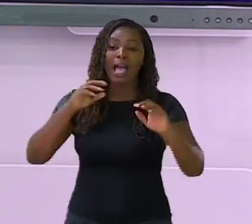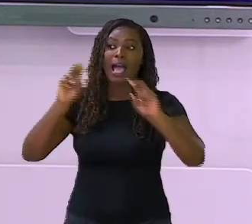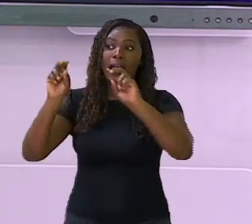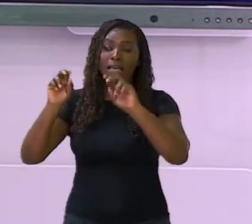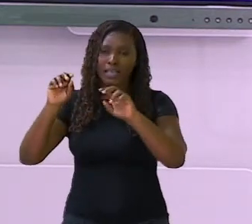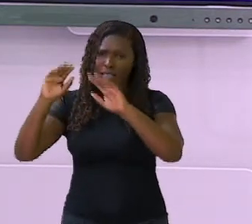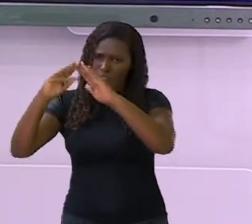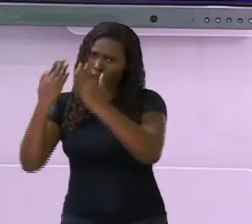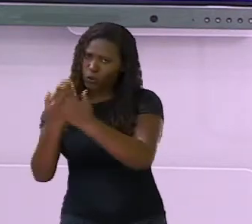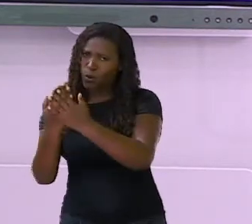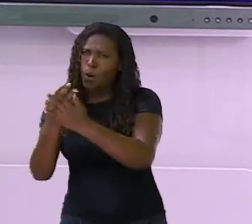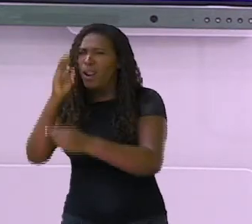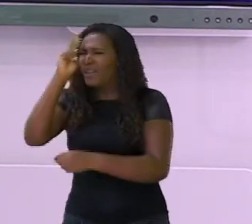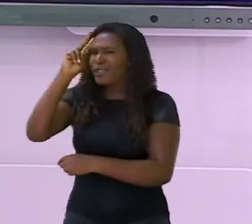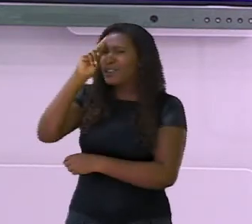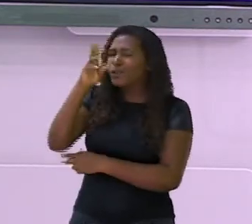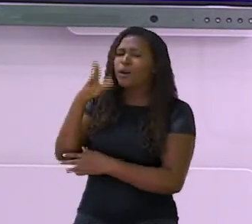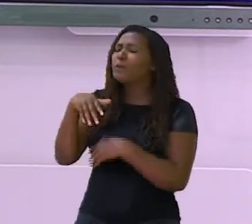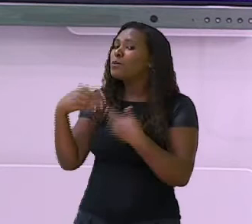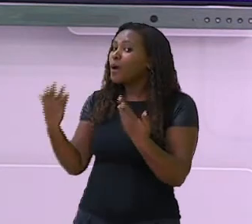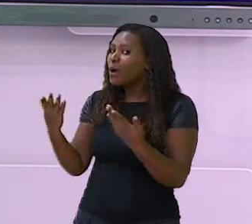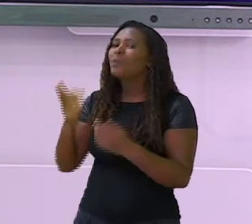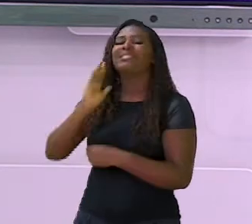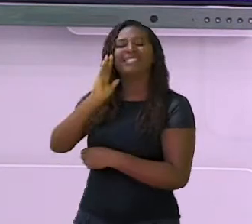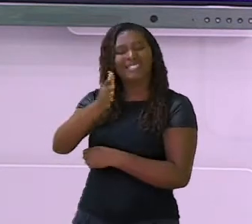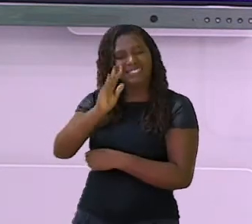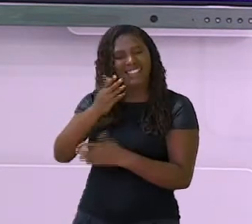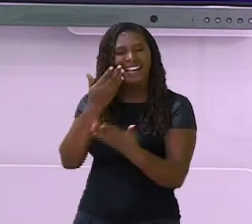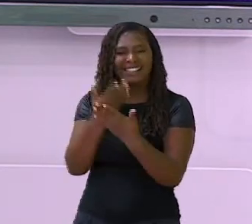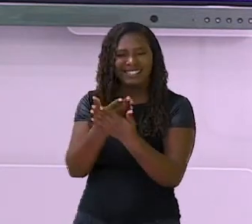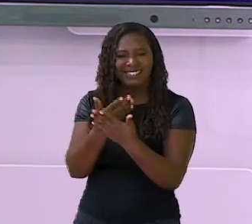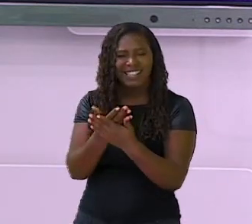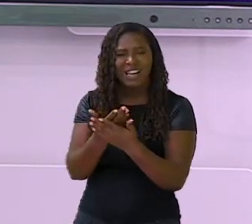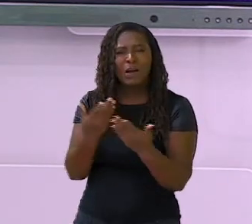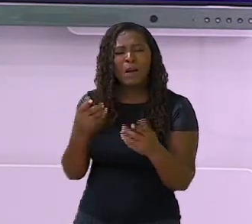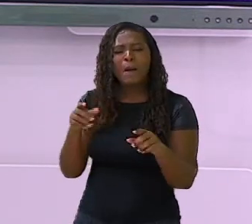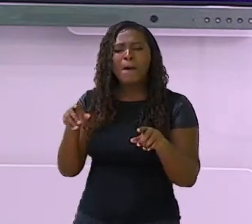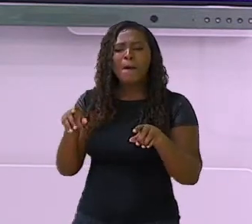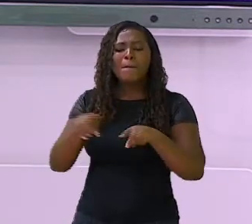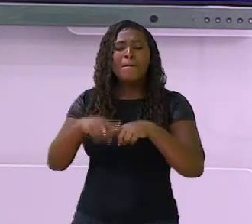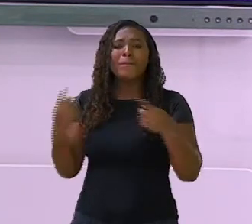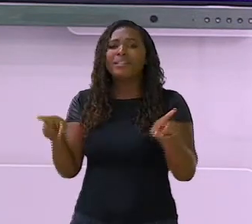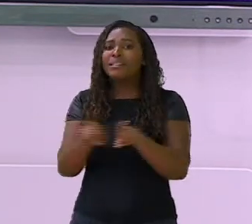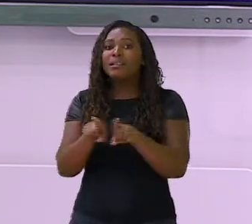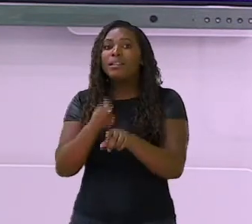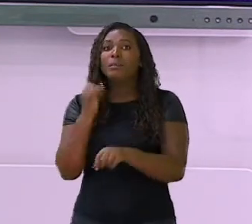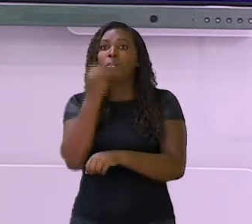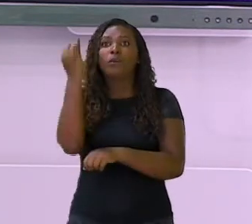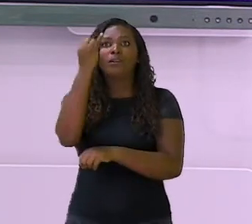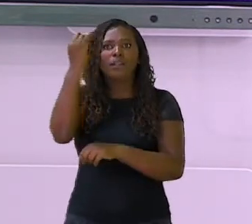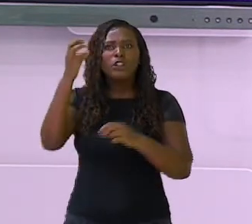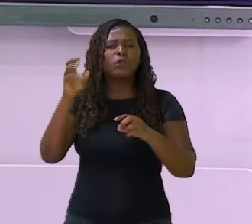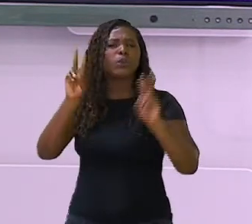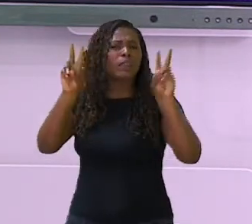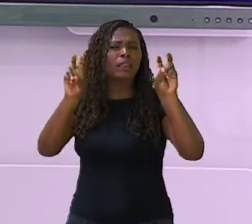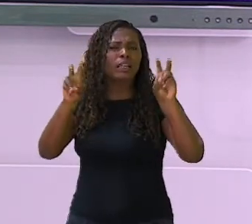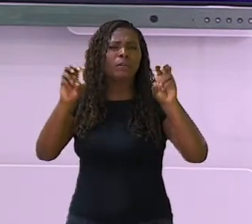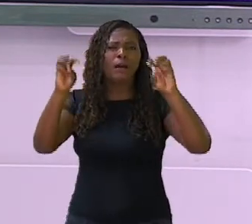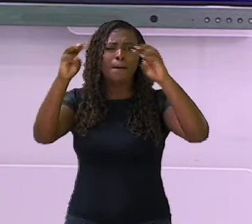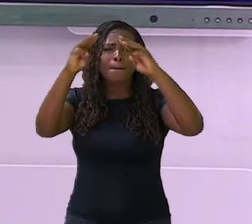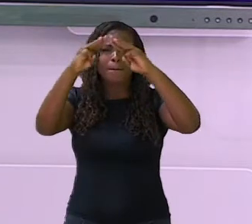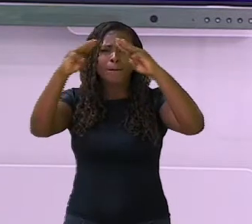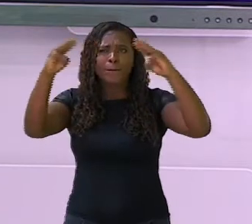museus. Hoje nós temos um formato de museu, mas como eles surgiram, qual a importância